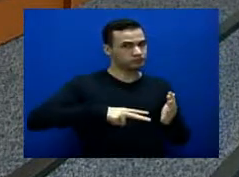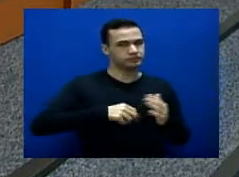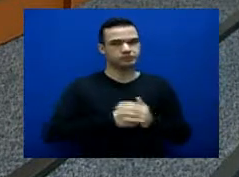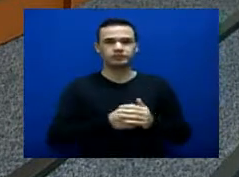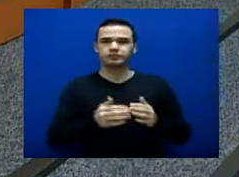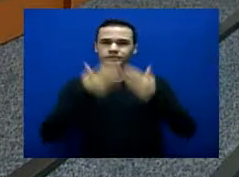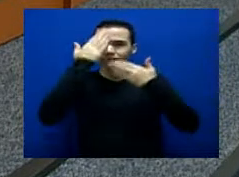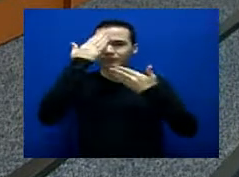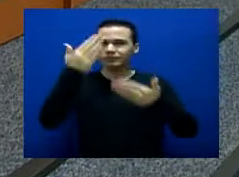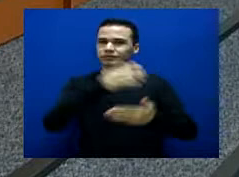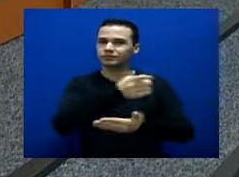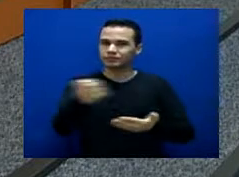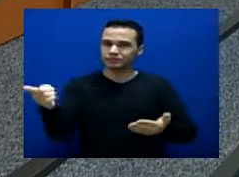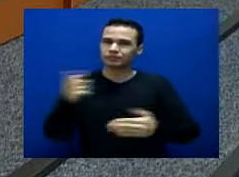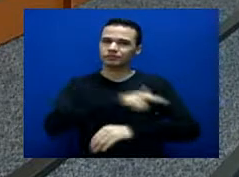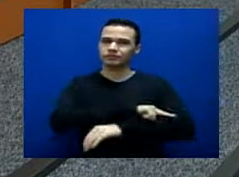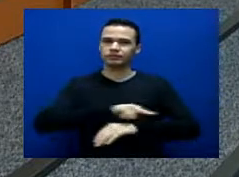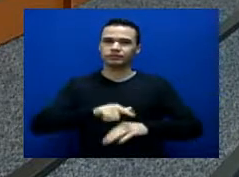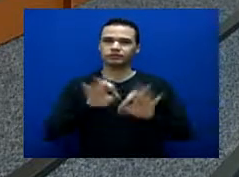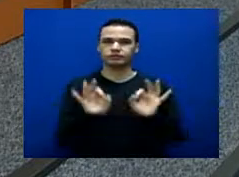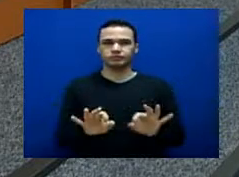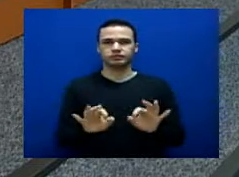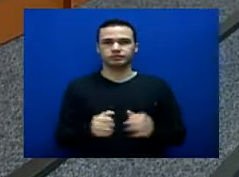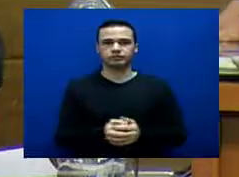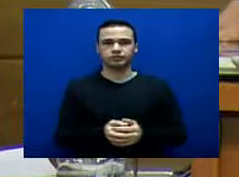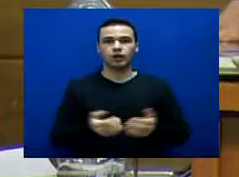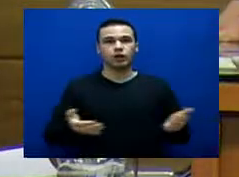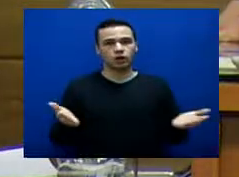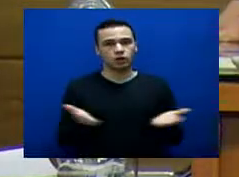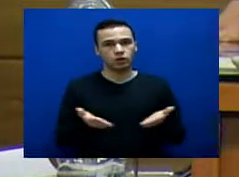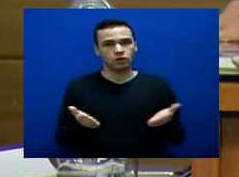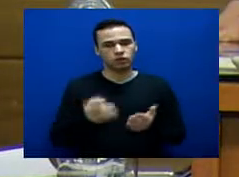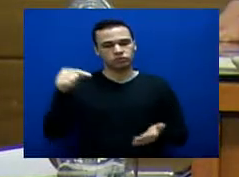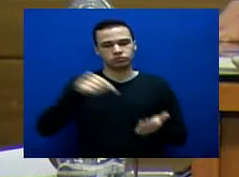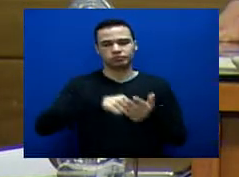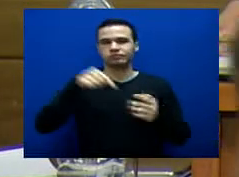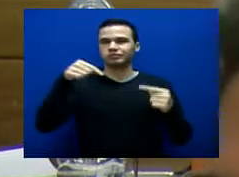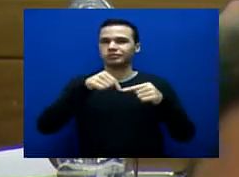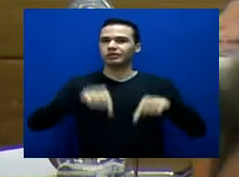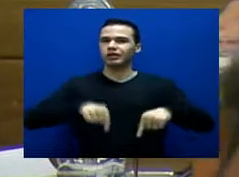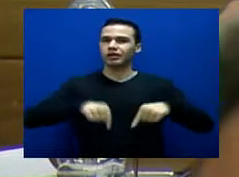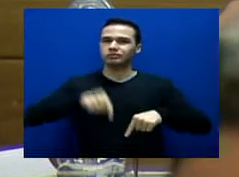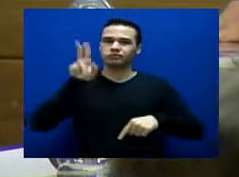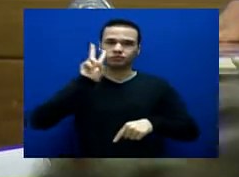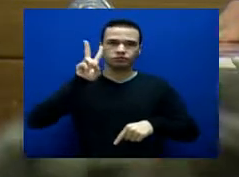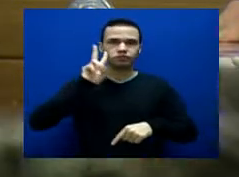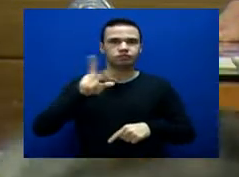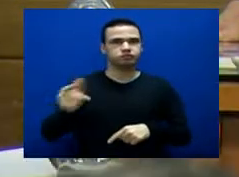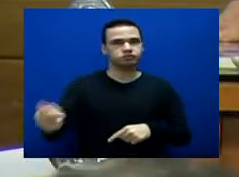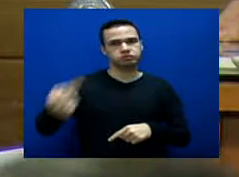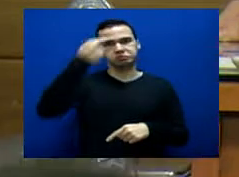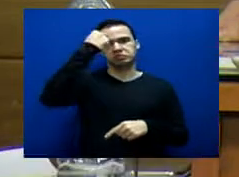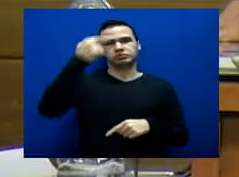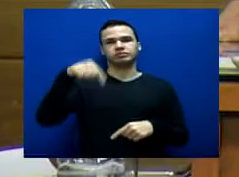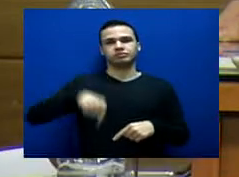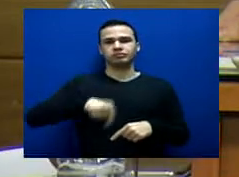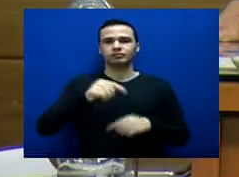Obrigado, senhores, pela compreensão, hein? Hoje vai ser um momento histórico aqui na Câmara de Sorocaba, viu? Mais um.